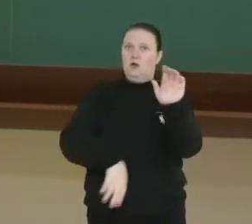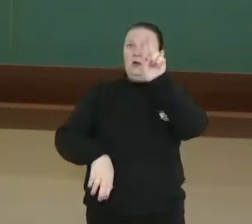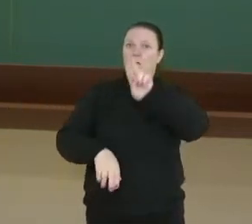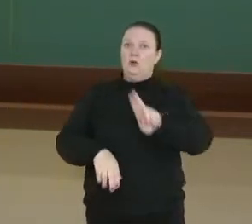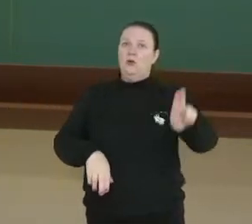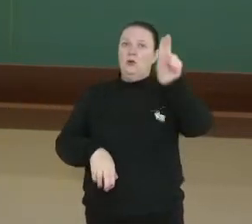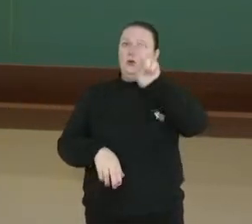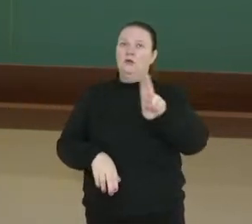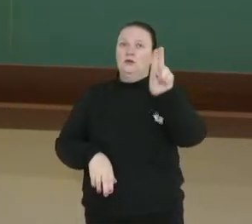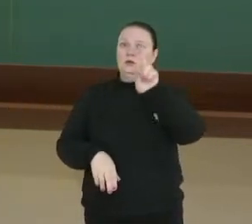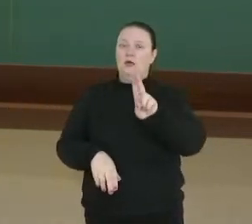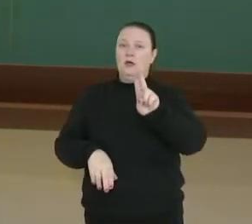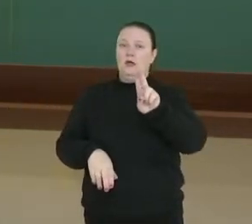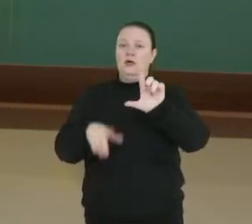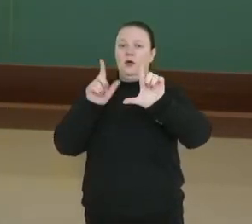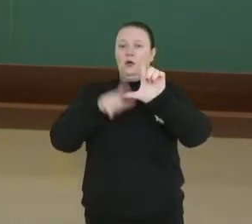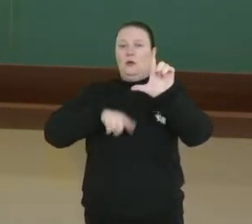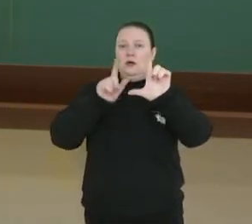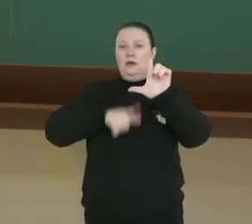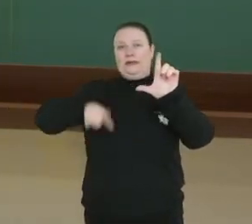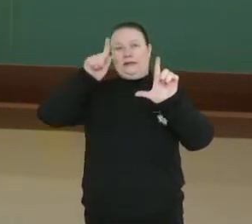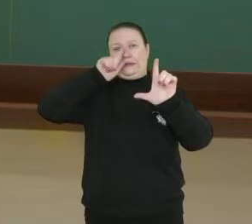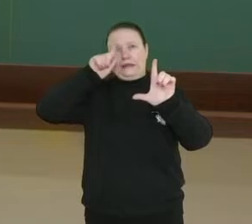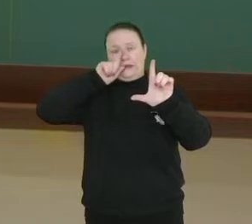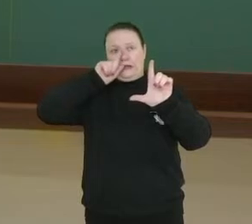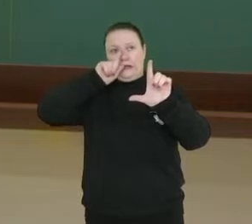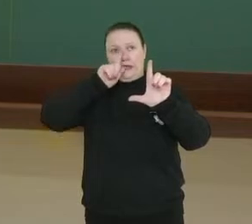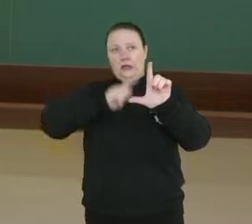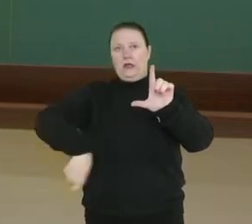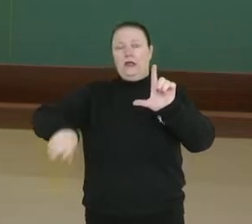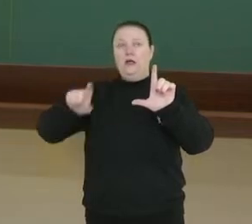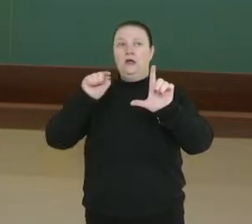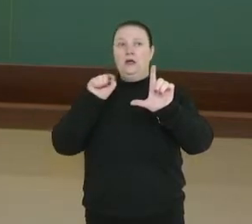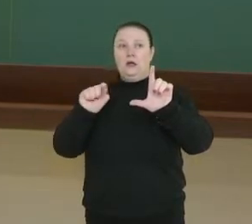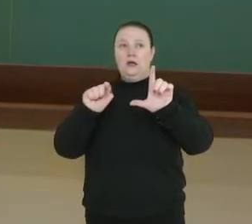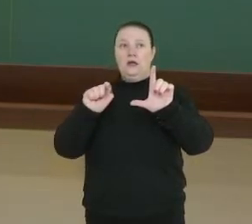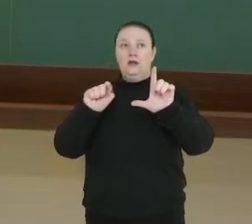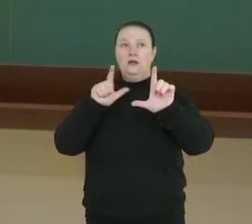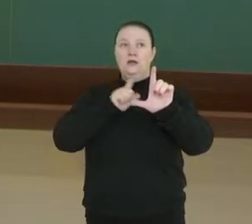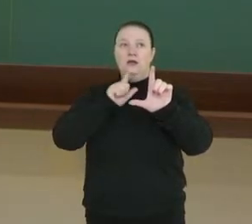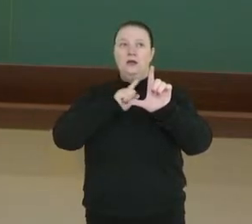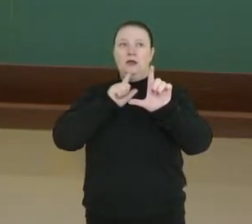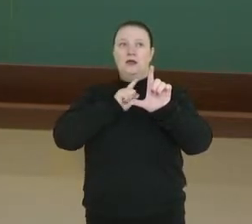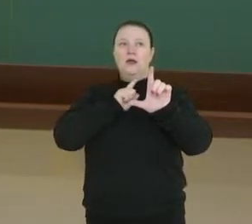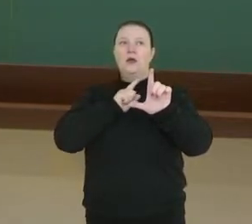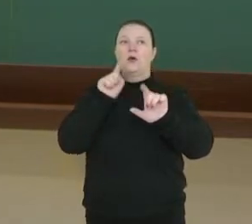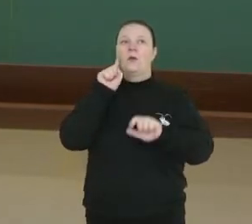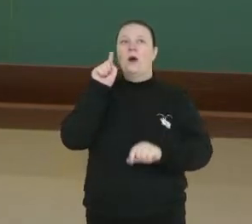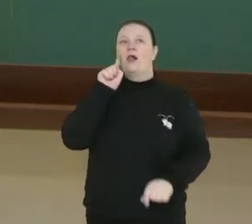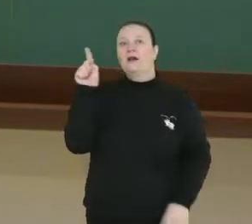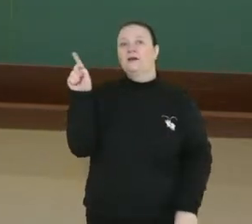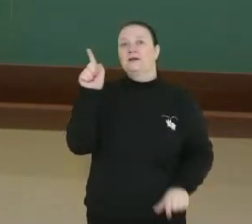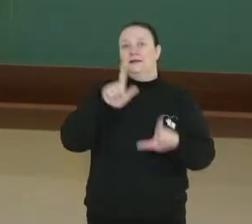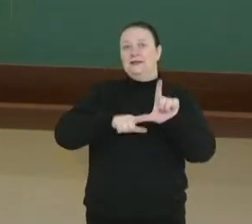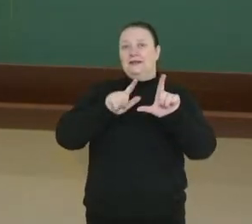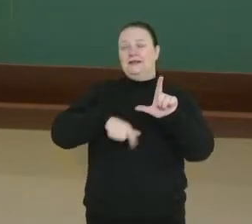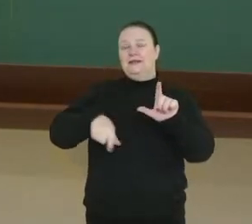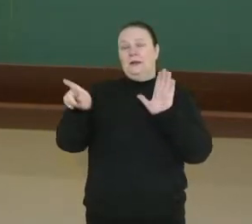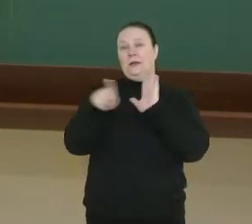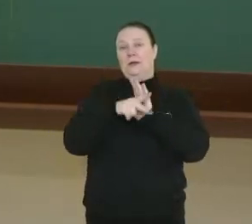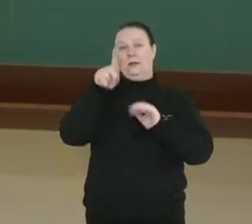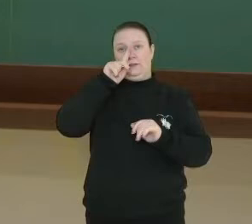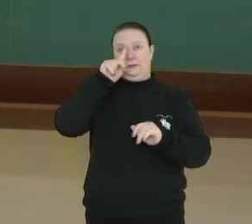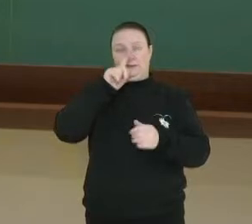letra grega qualquer. Nesse caso ali a gente usou a letra grega lambda, né? Então nós temos que a reta